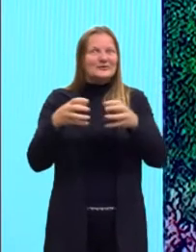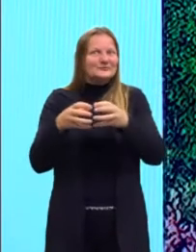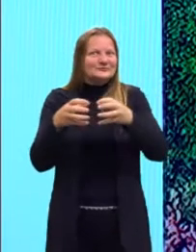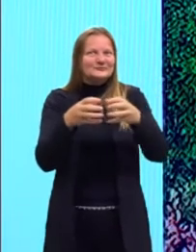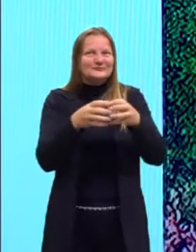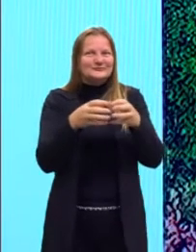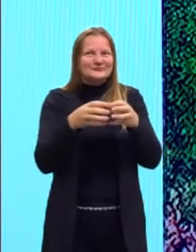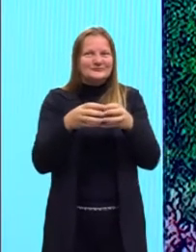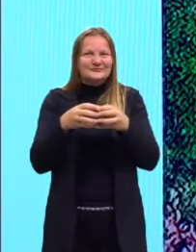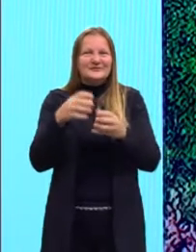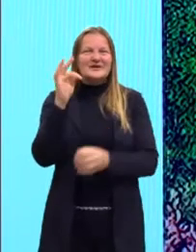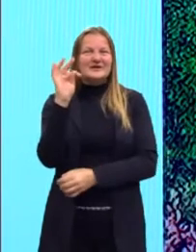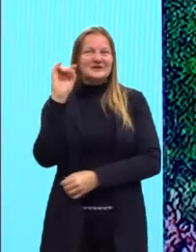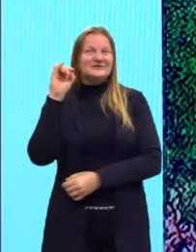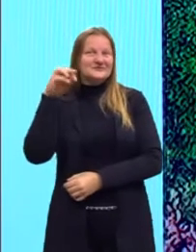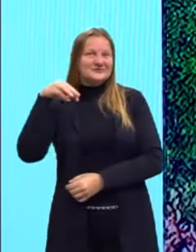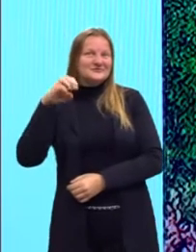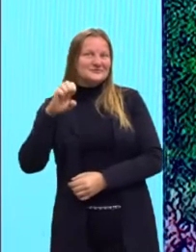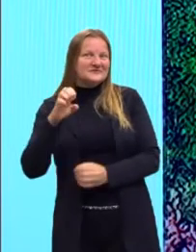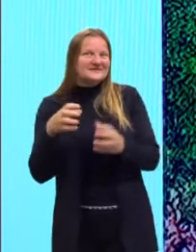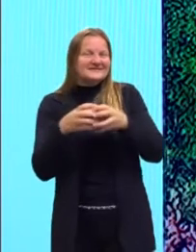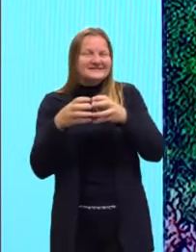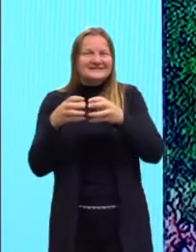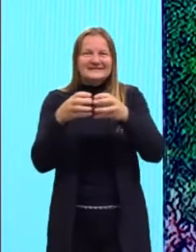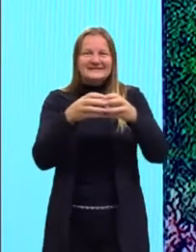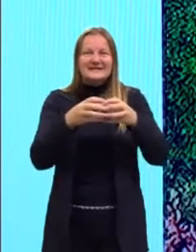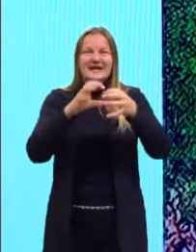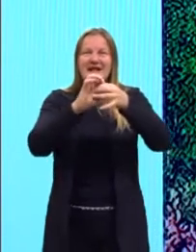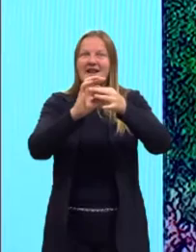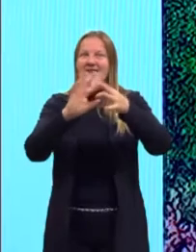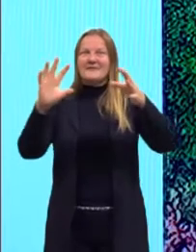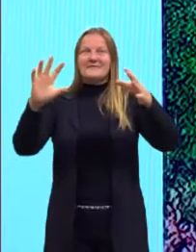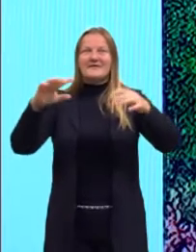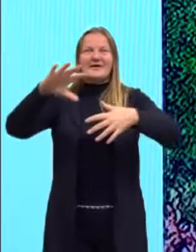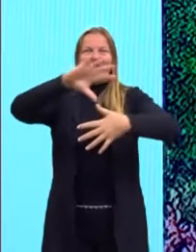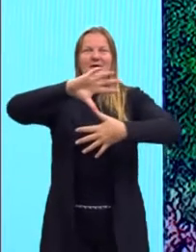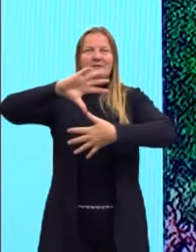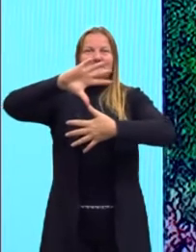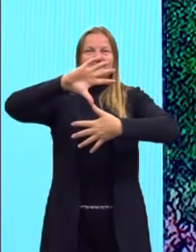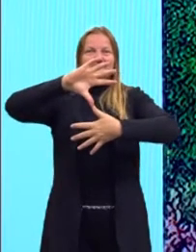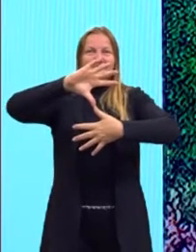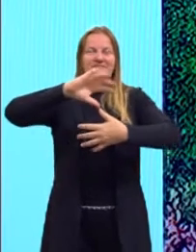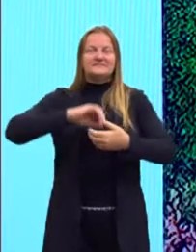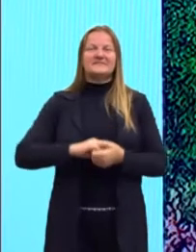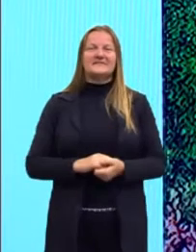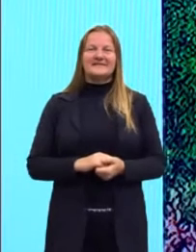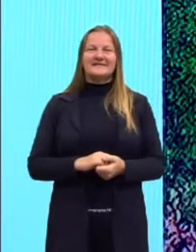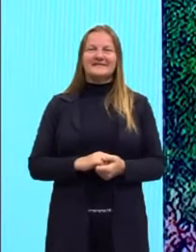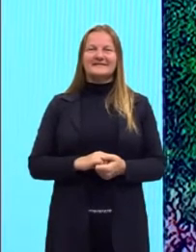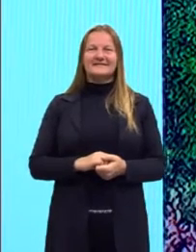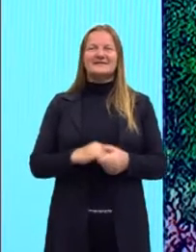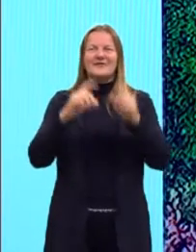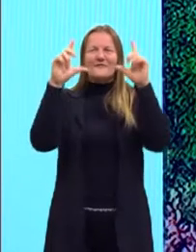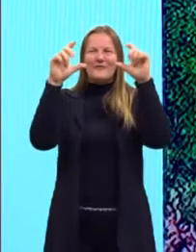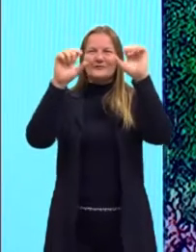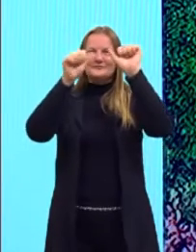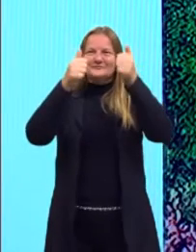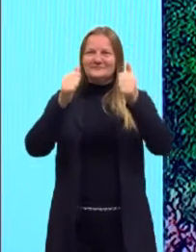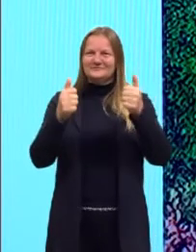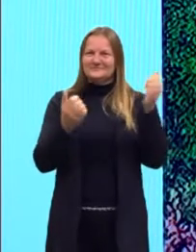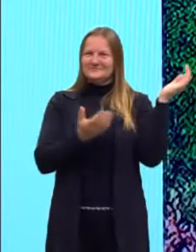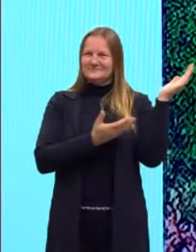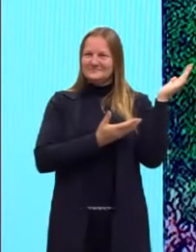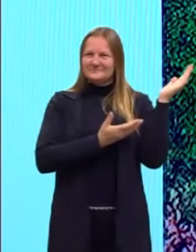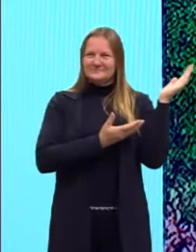né do time principalmente aí desses Libertadores da América essa é uma uma imagem né que